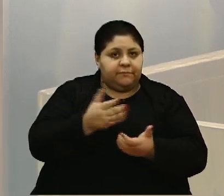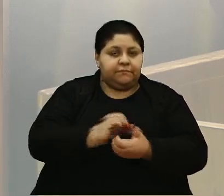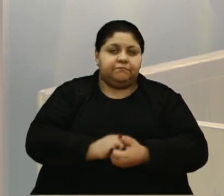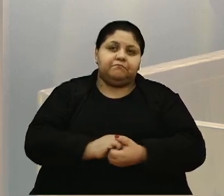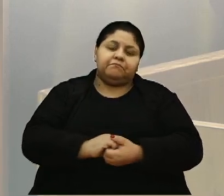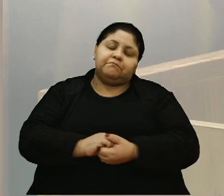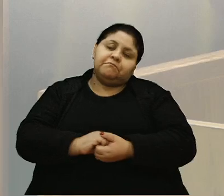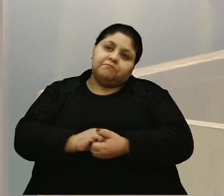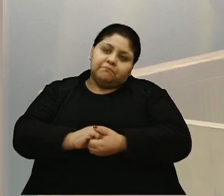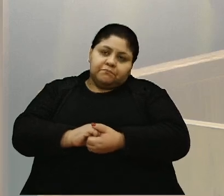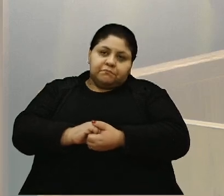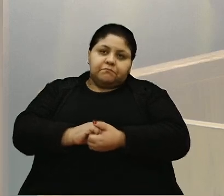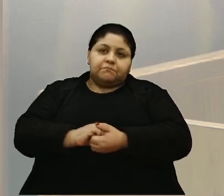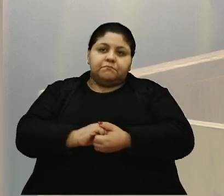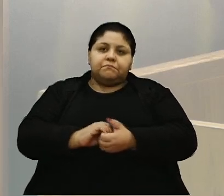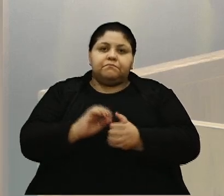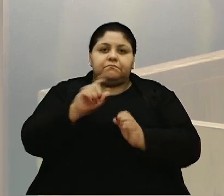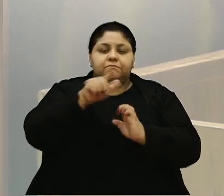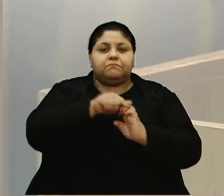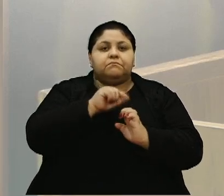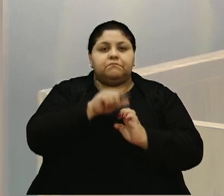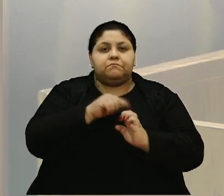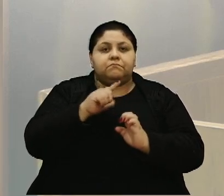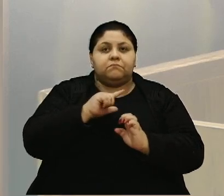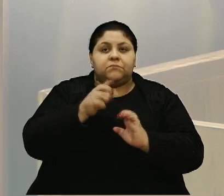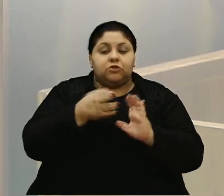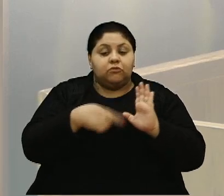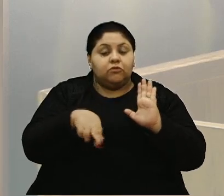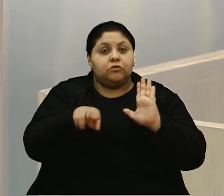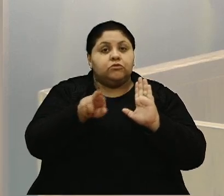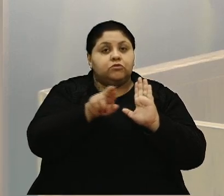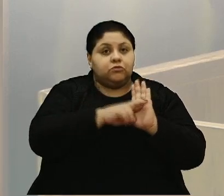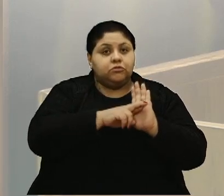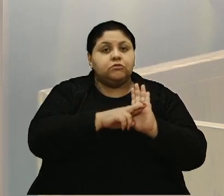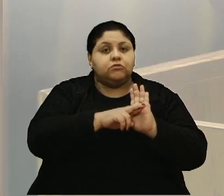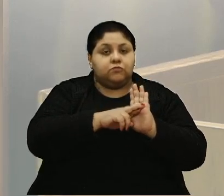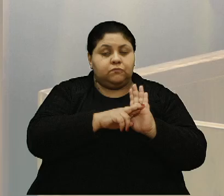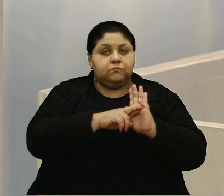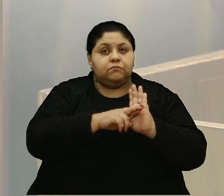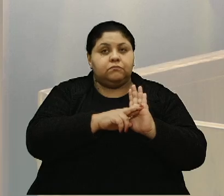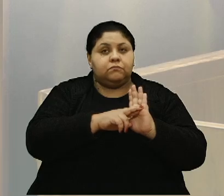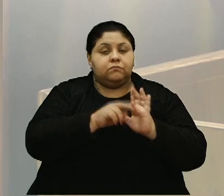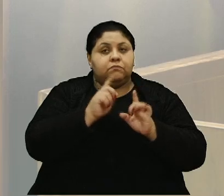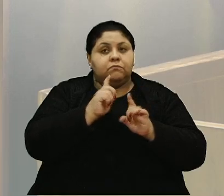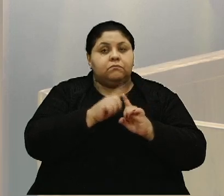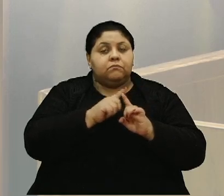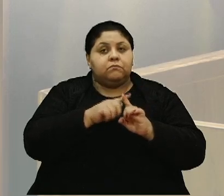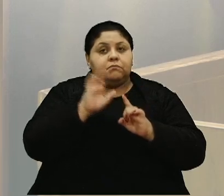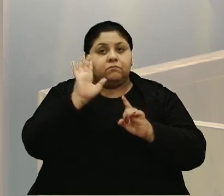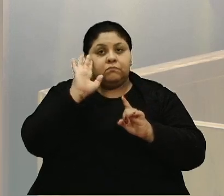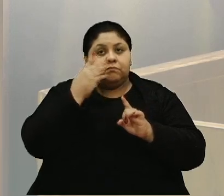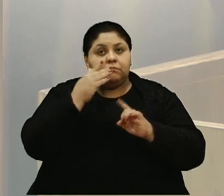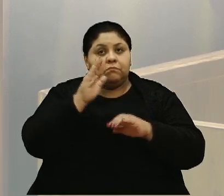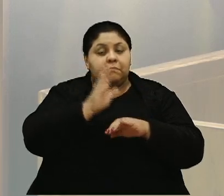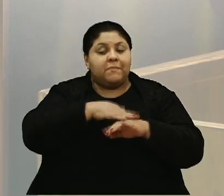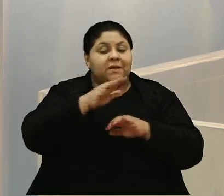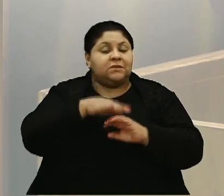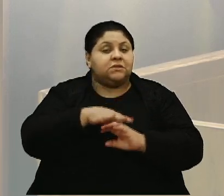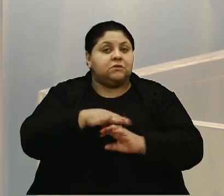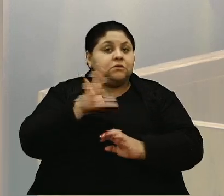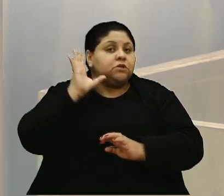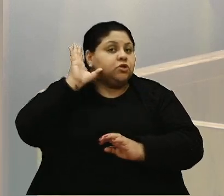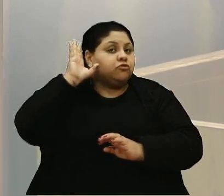empresa, ela teve uma recuperação, digo eu assim, porque ela conseguiu mais ouvir